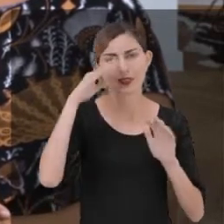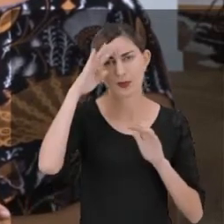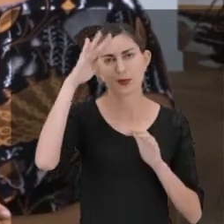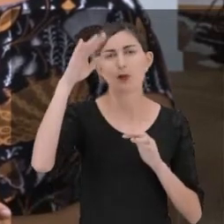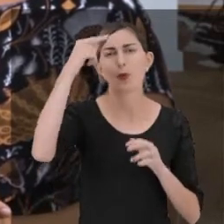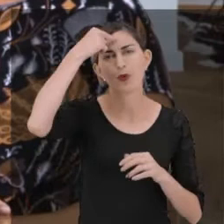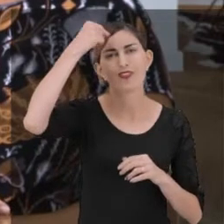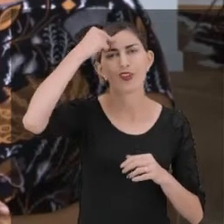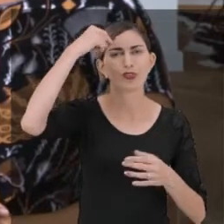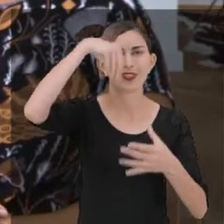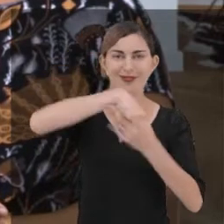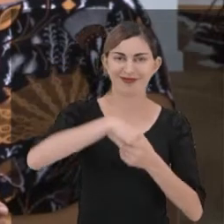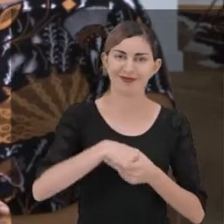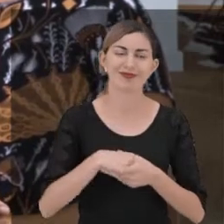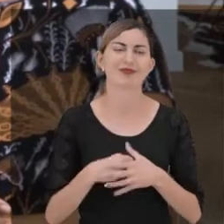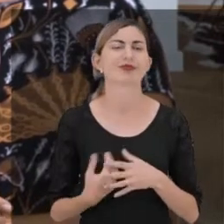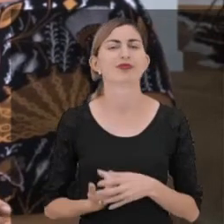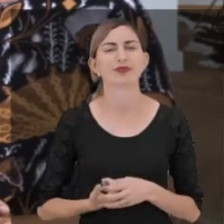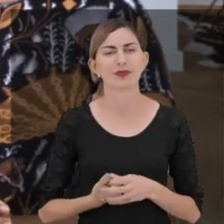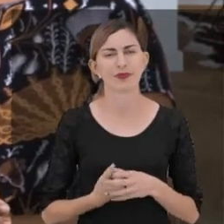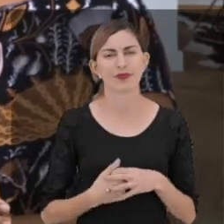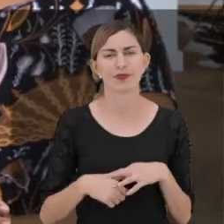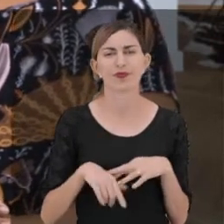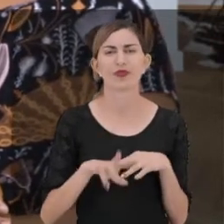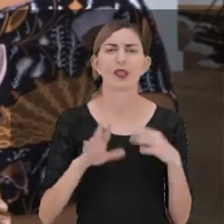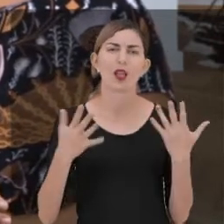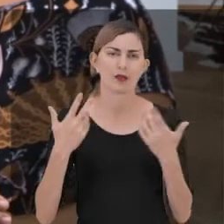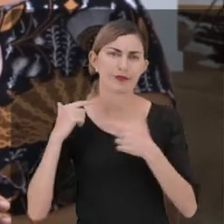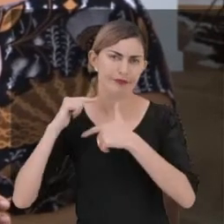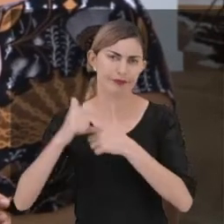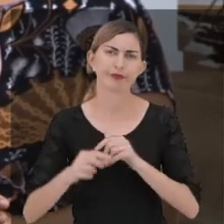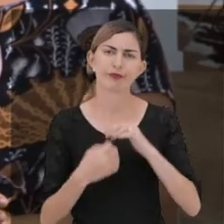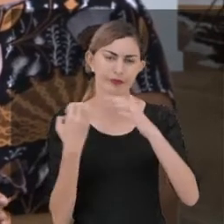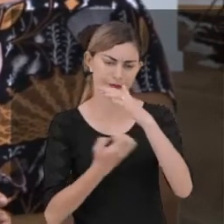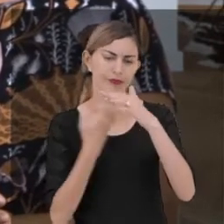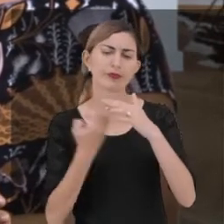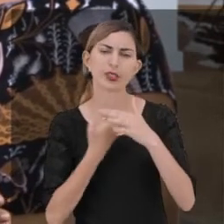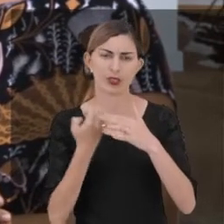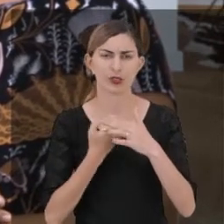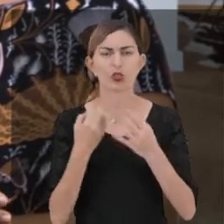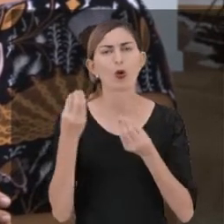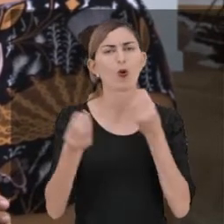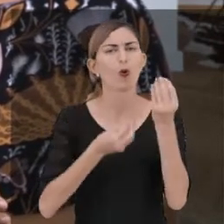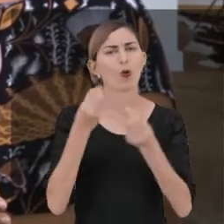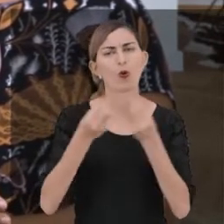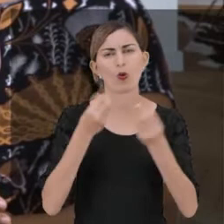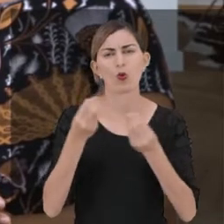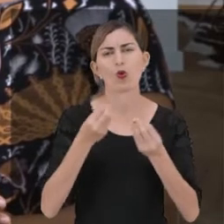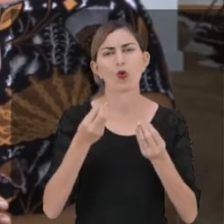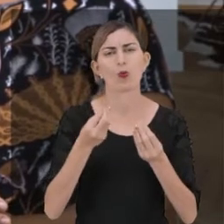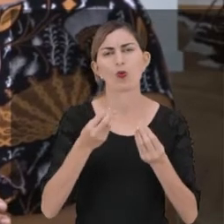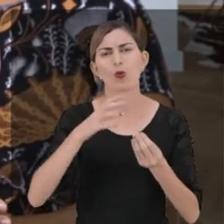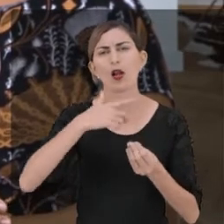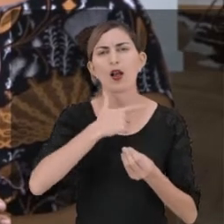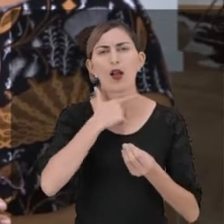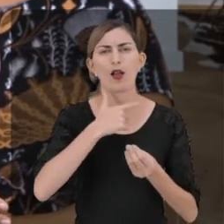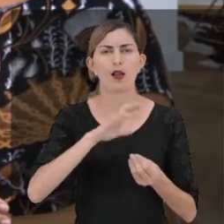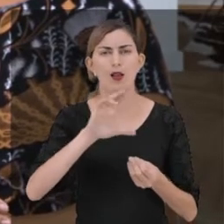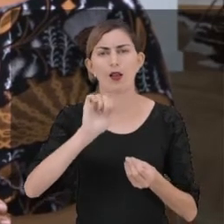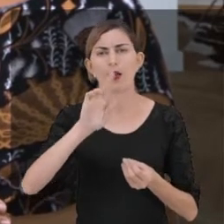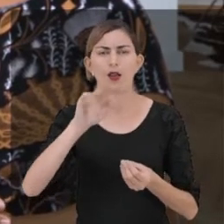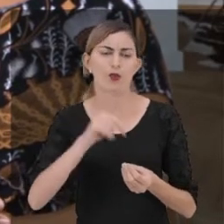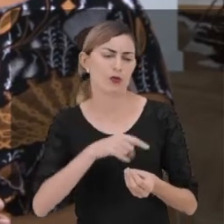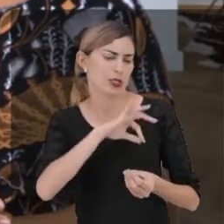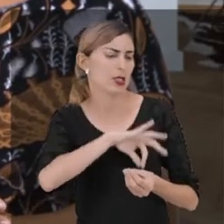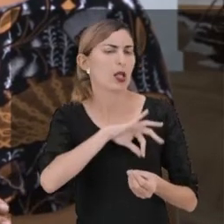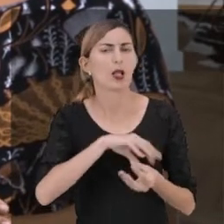nas universidades. No modelo tradicional de uma empresa, como é que se dá o cargo e salário? Ele